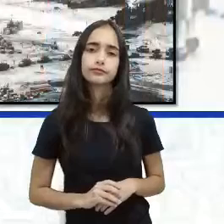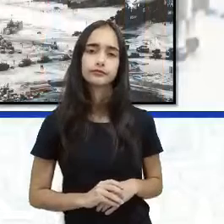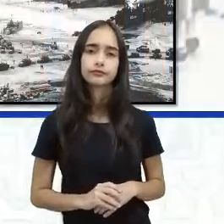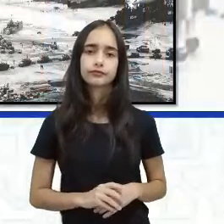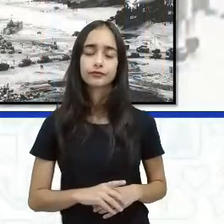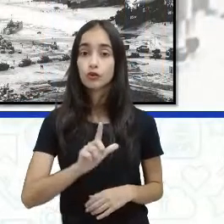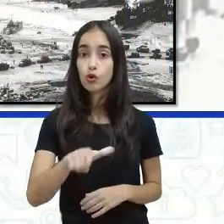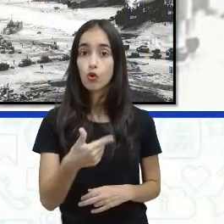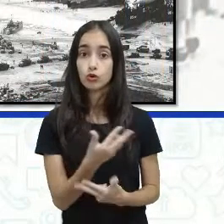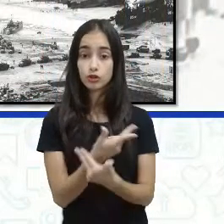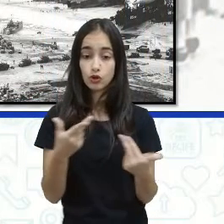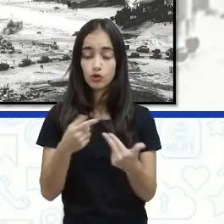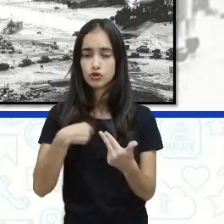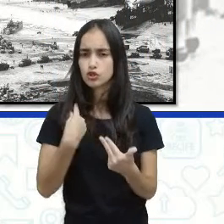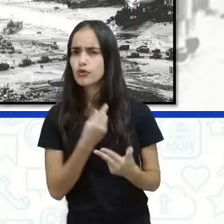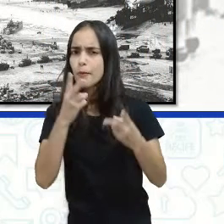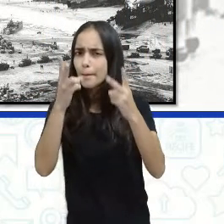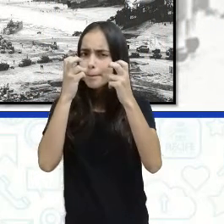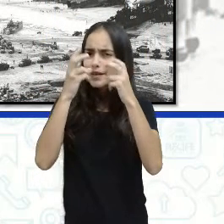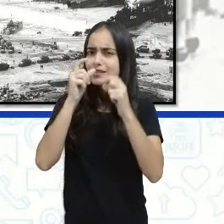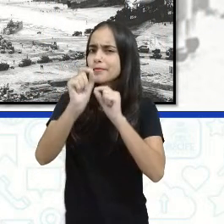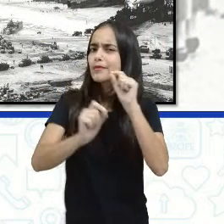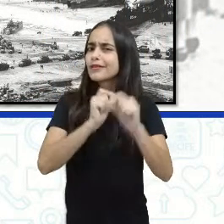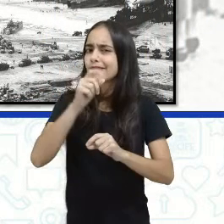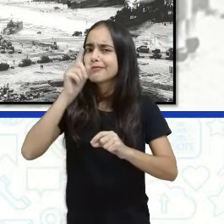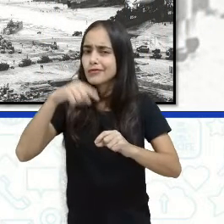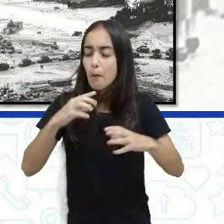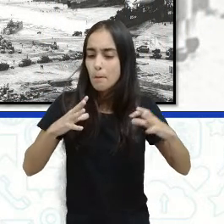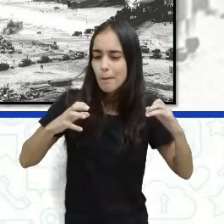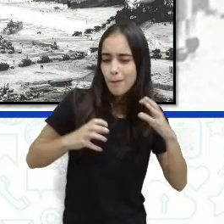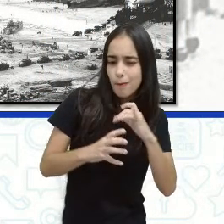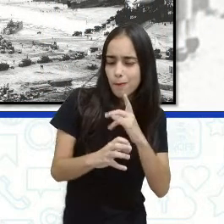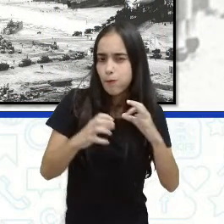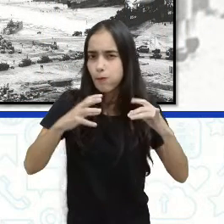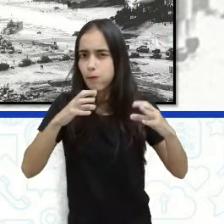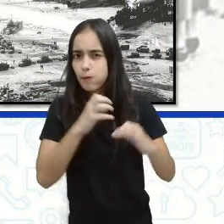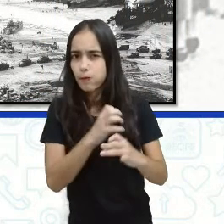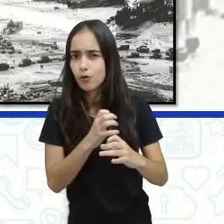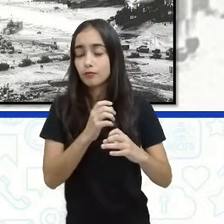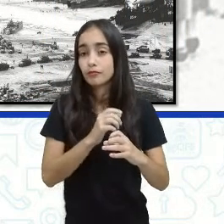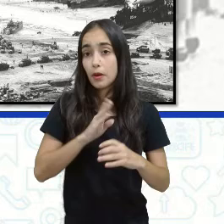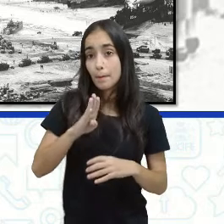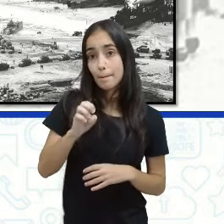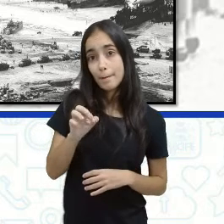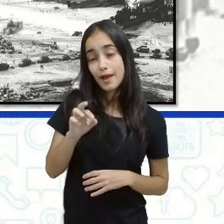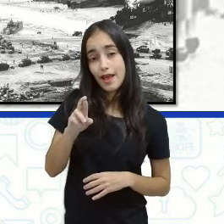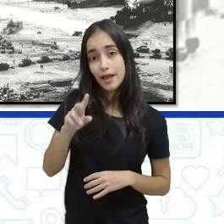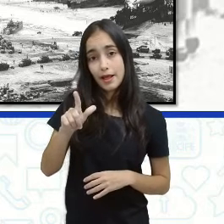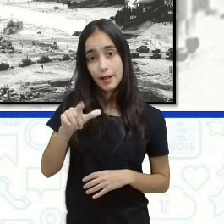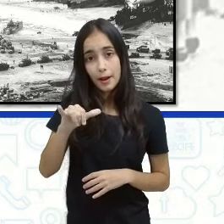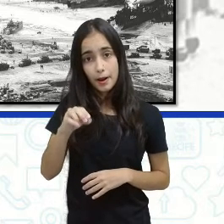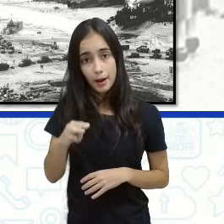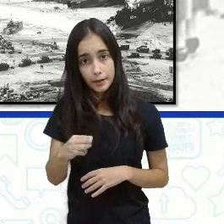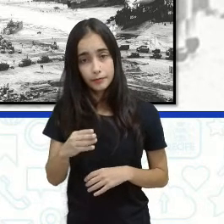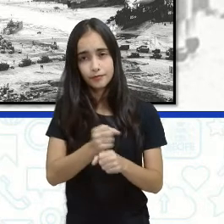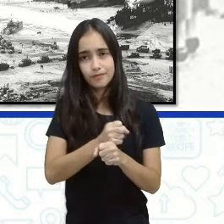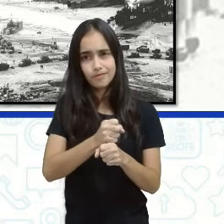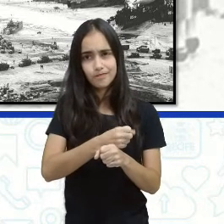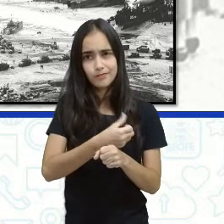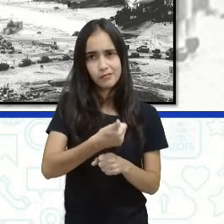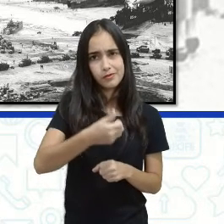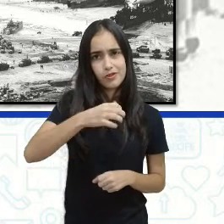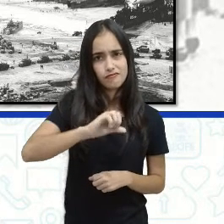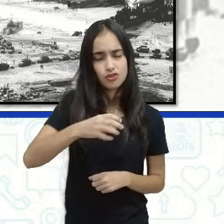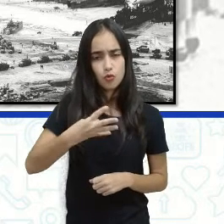gente vai observar é a Batalha de Berlim, que de abril a maio de 1945, o exército soviético, né,